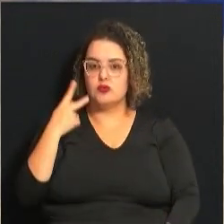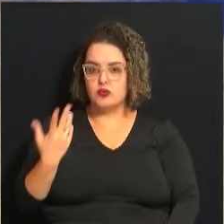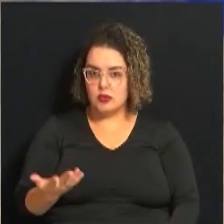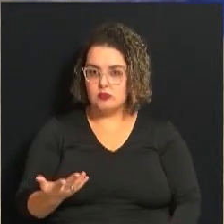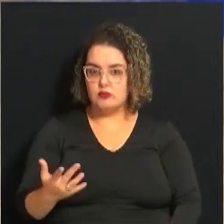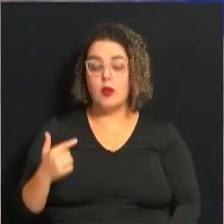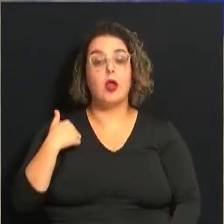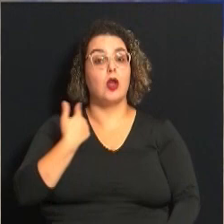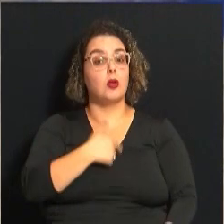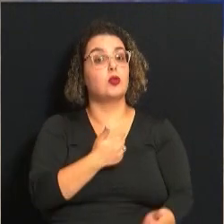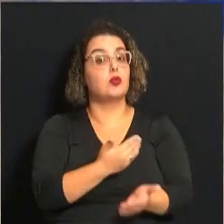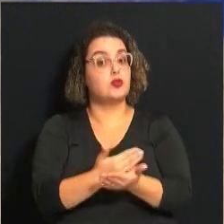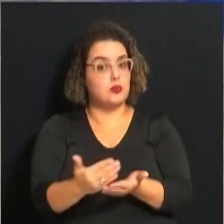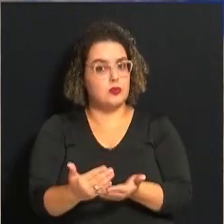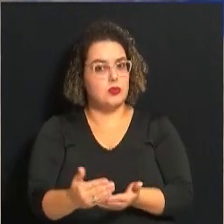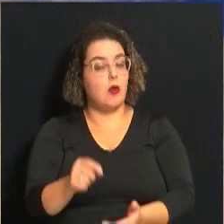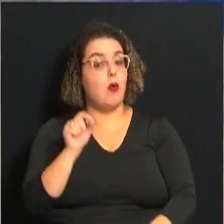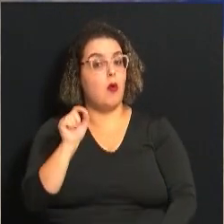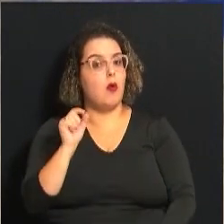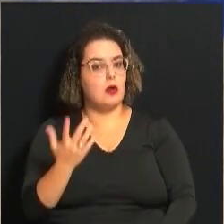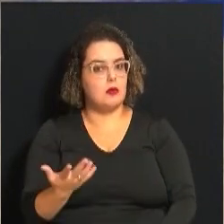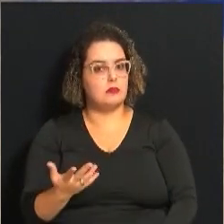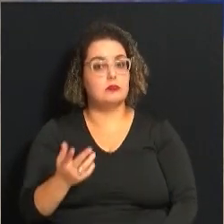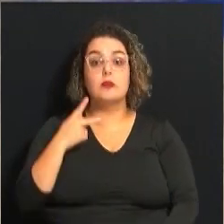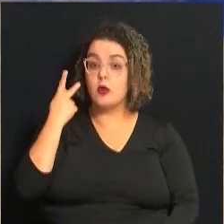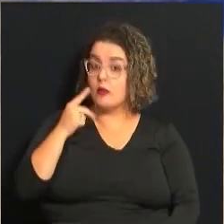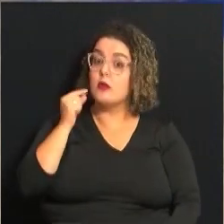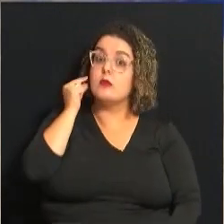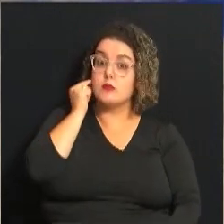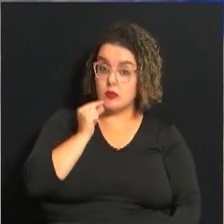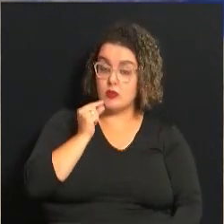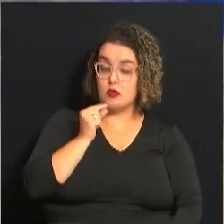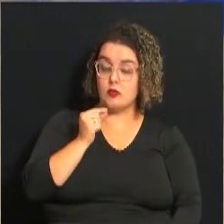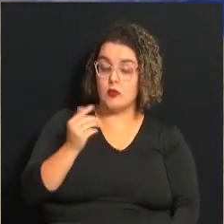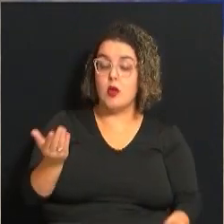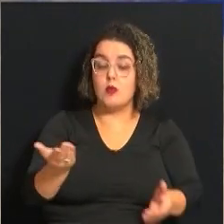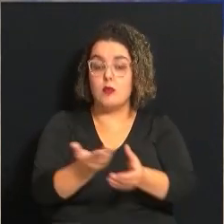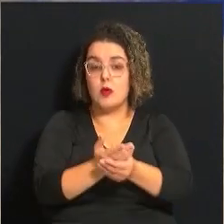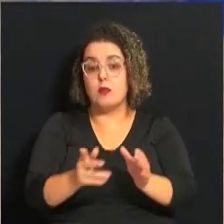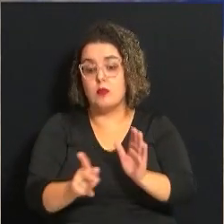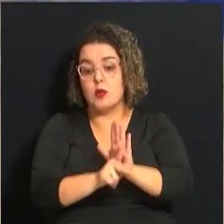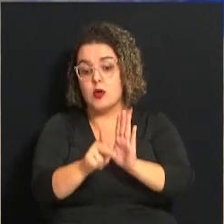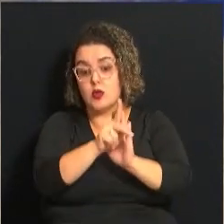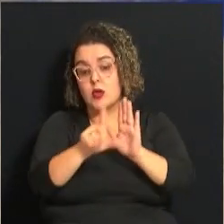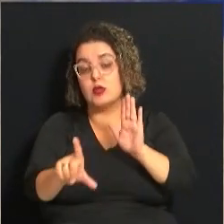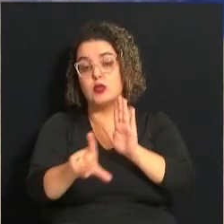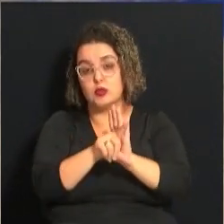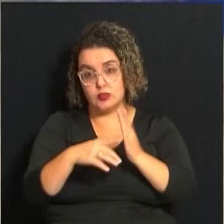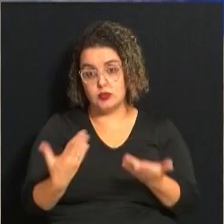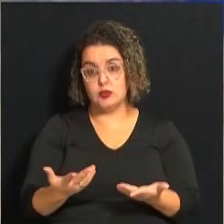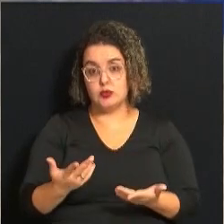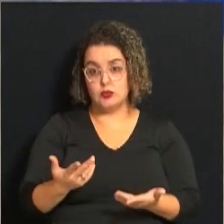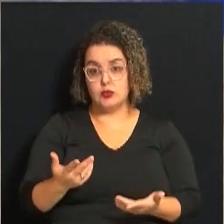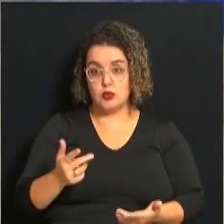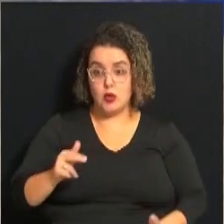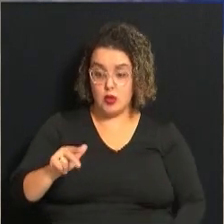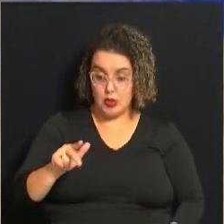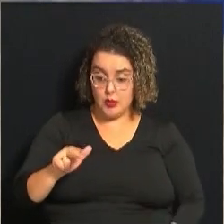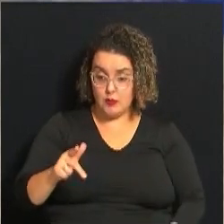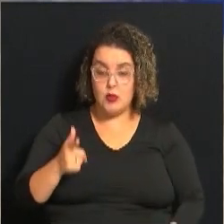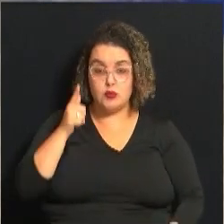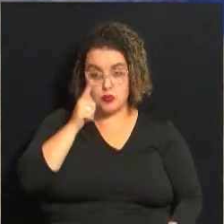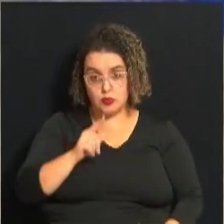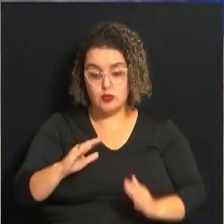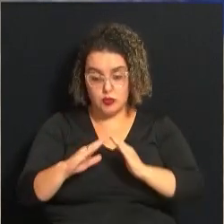gente inicia com o vereador Marcelo Silva, que protocolou um projeto de lei para que irmãos consigam estudar